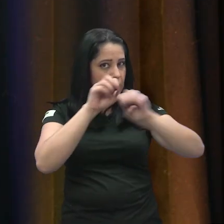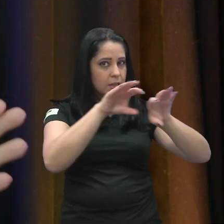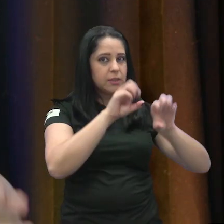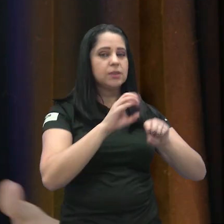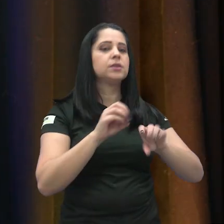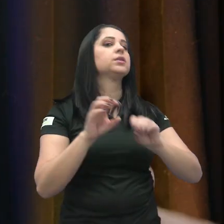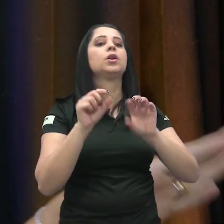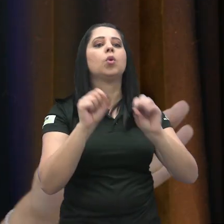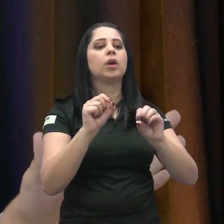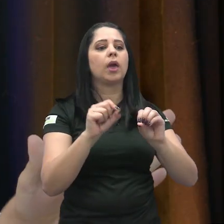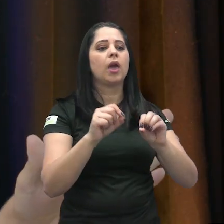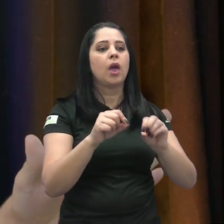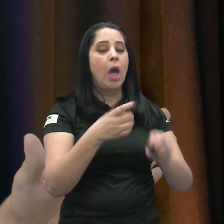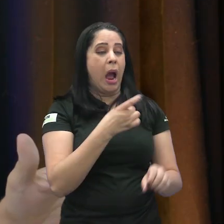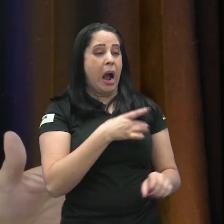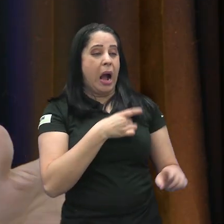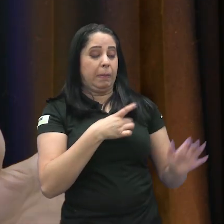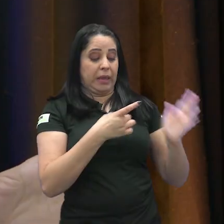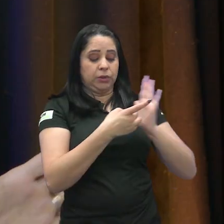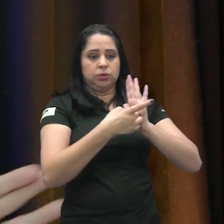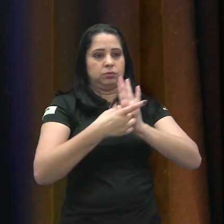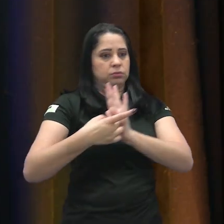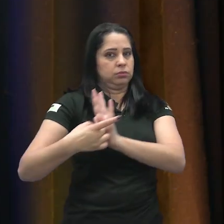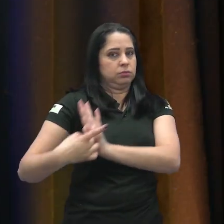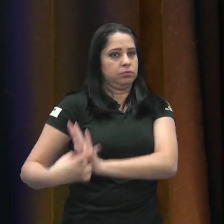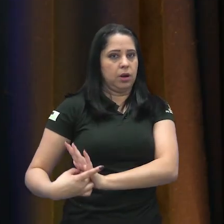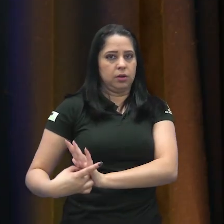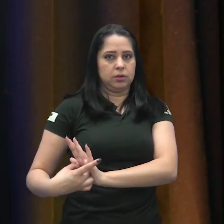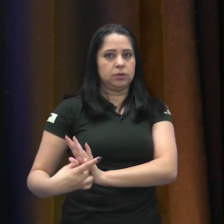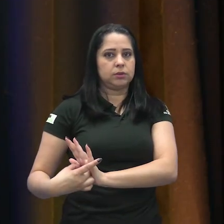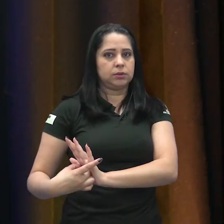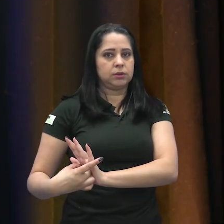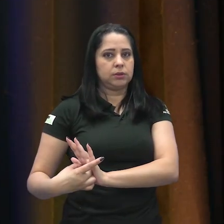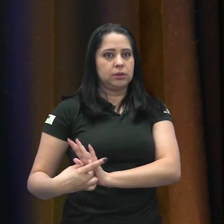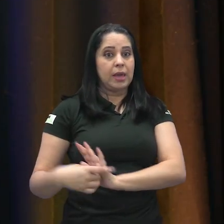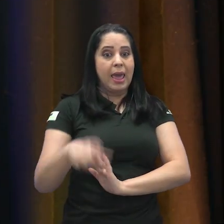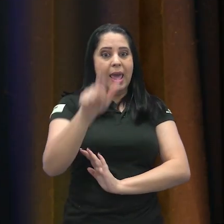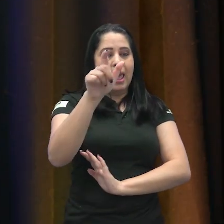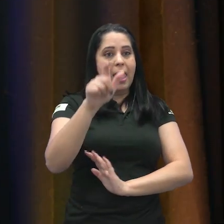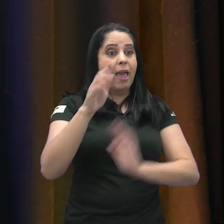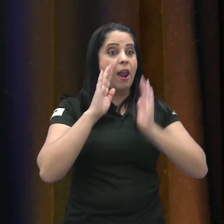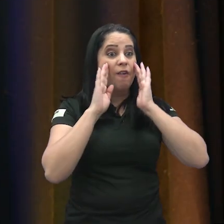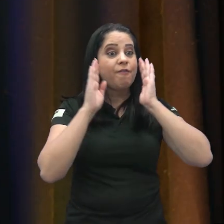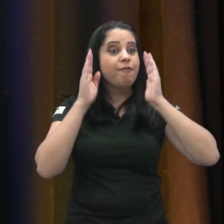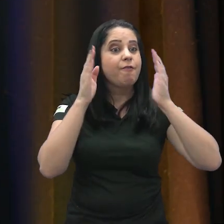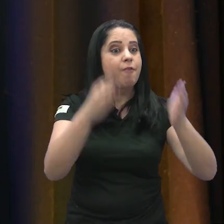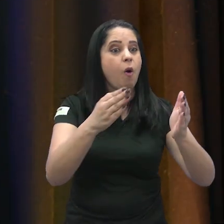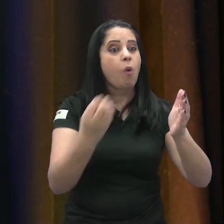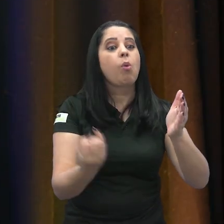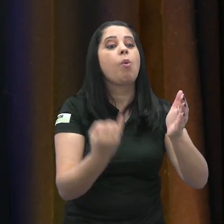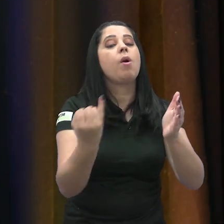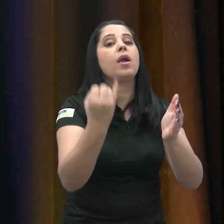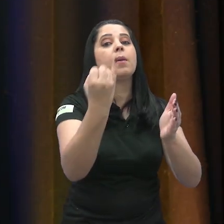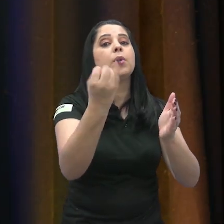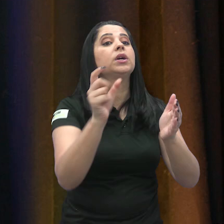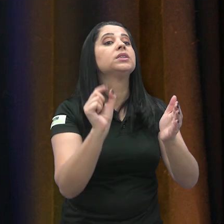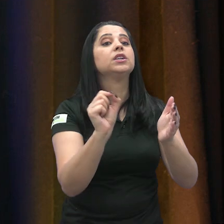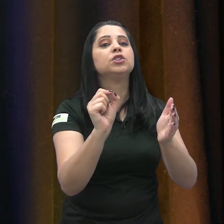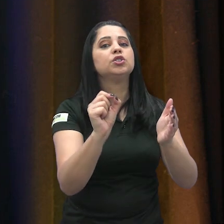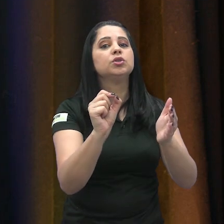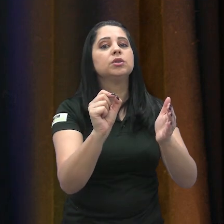justamente limpar esses medos para que não seja mais isso que guia as decisões dela, para que ela foque de fato naquilo que ela quer e o que é